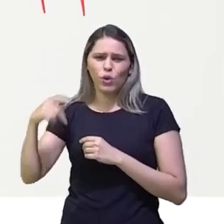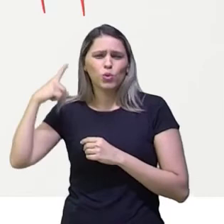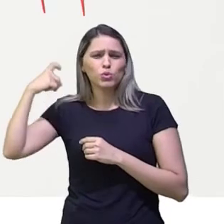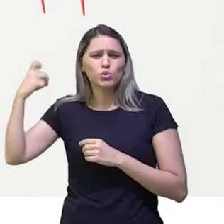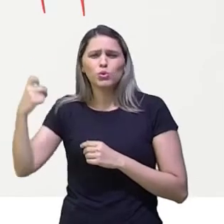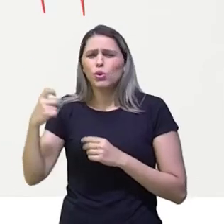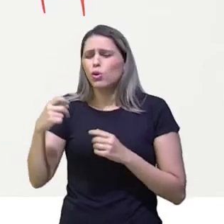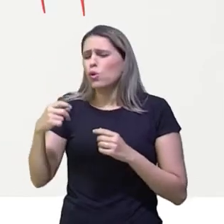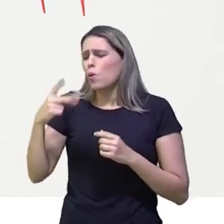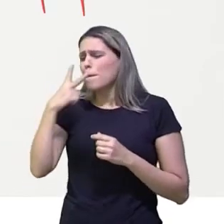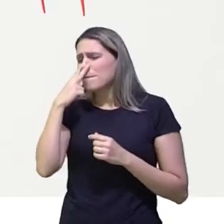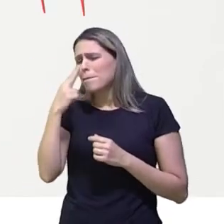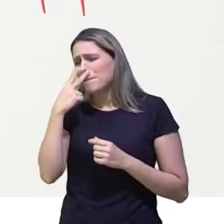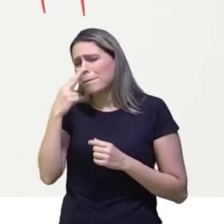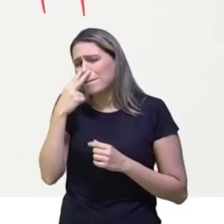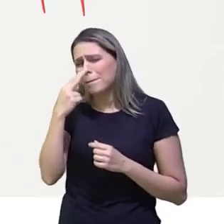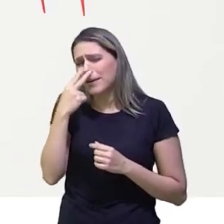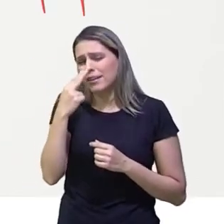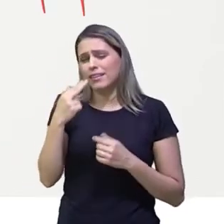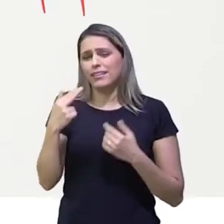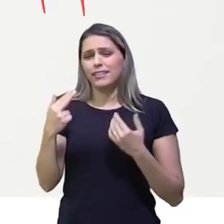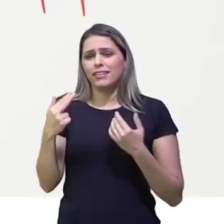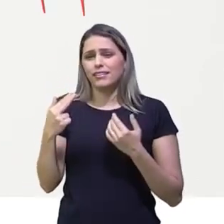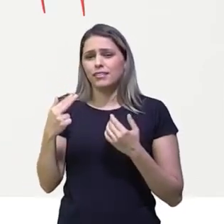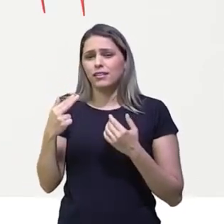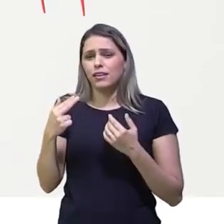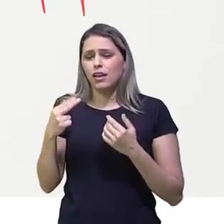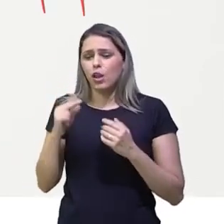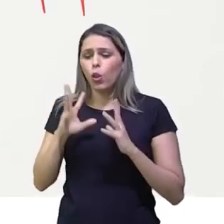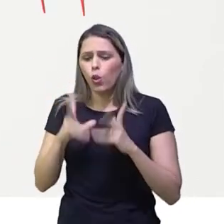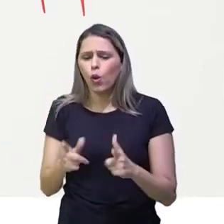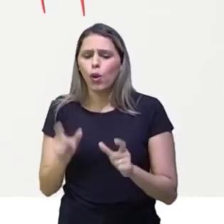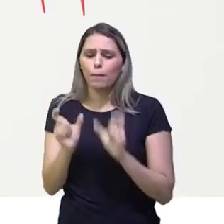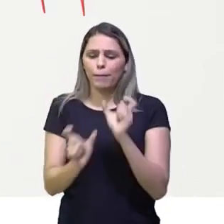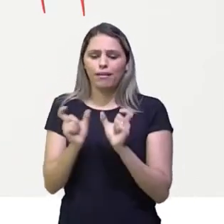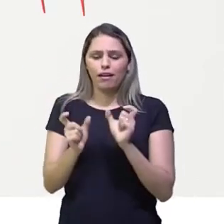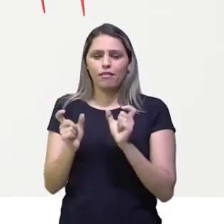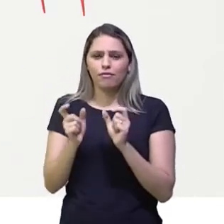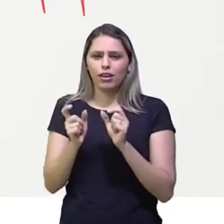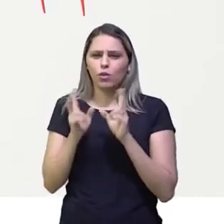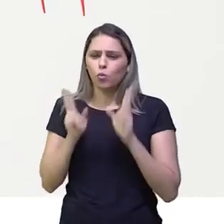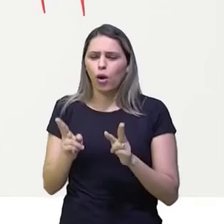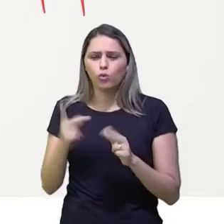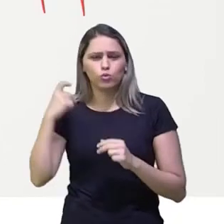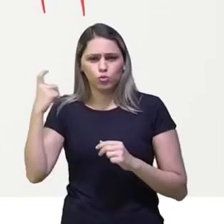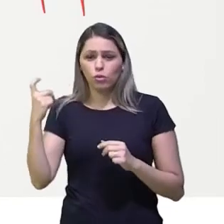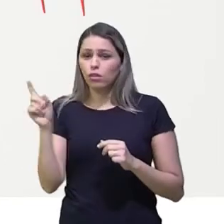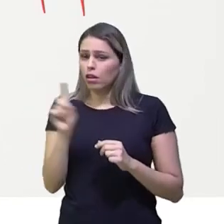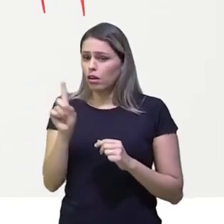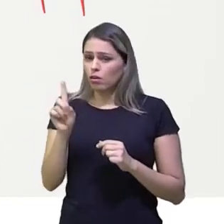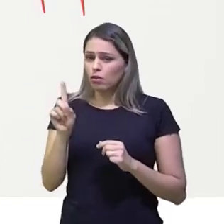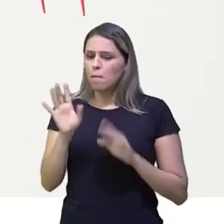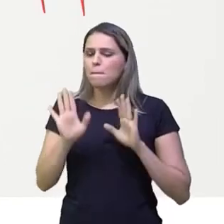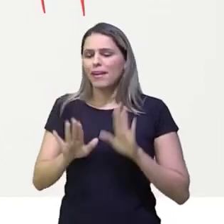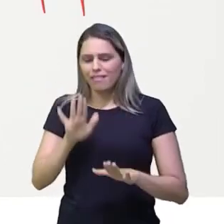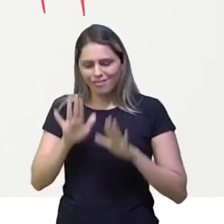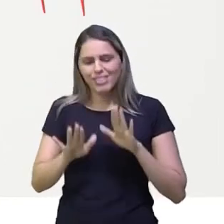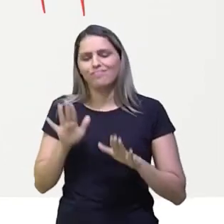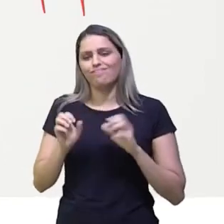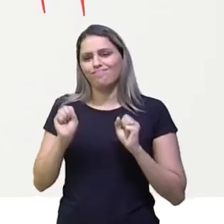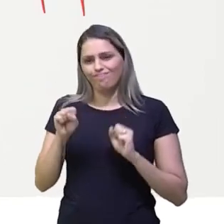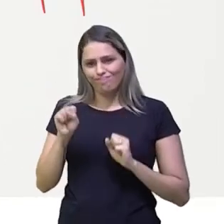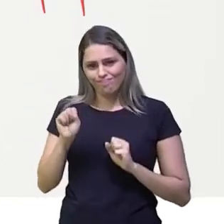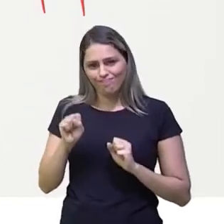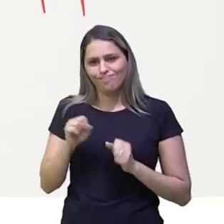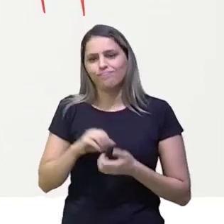principalmente em algumas palavras. Não são em todas as palavras, mas em algumas sim. Quando você está nesse processo de assimilar o